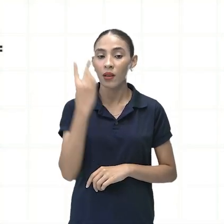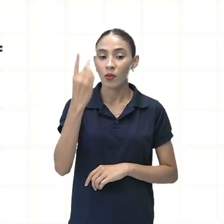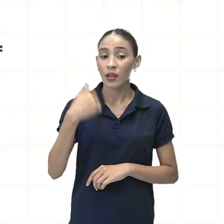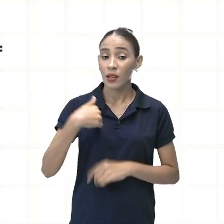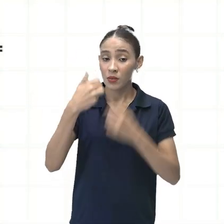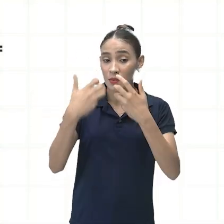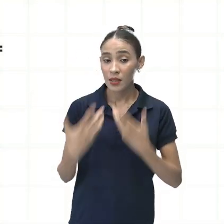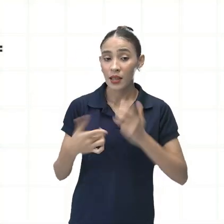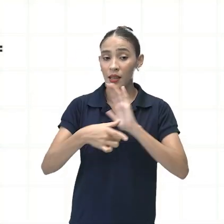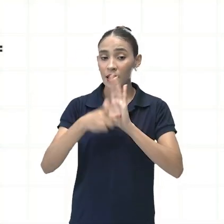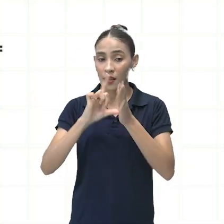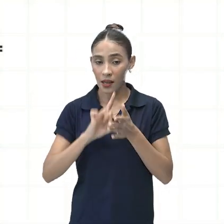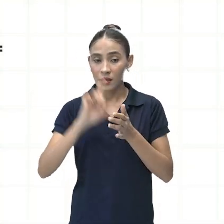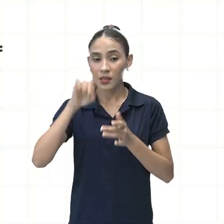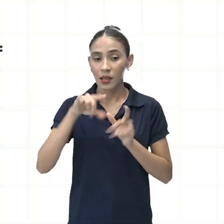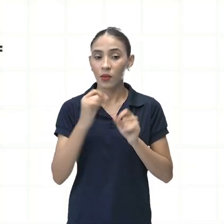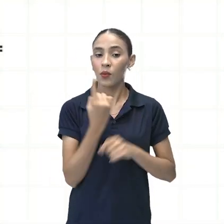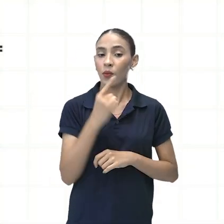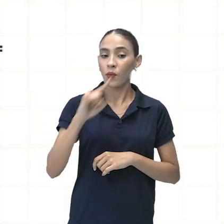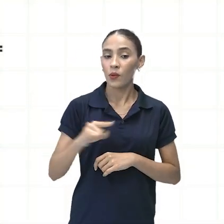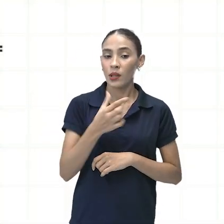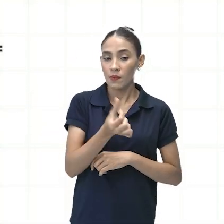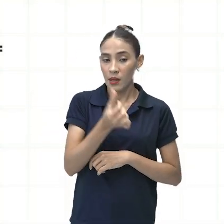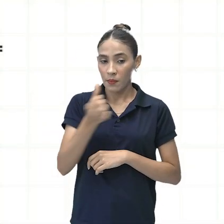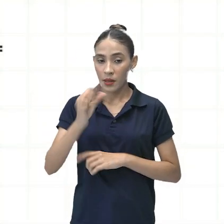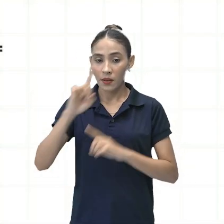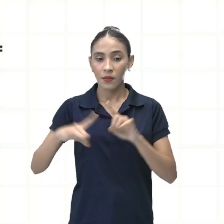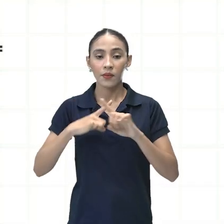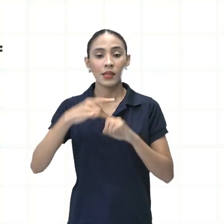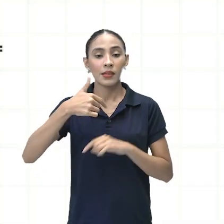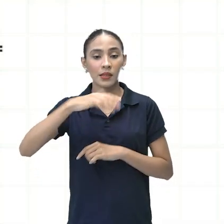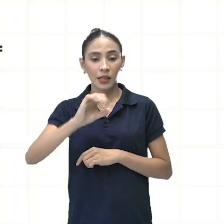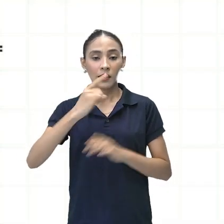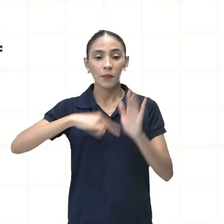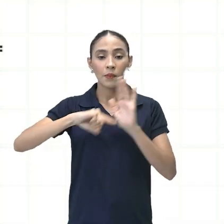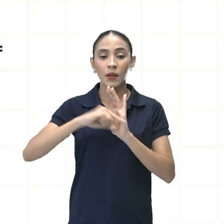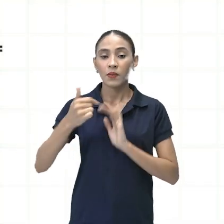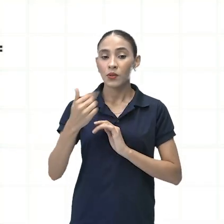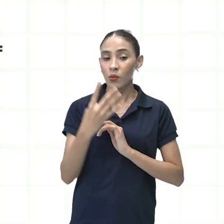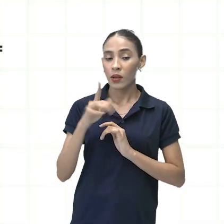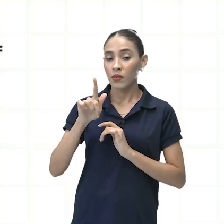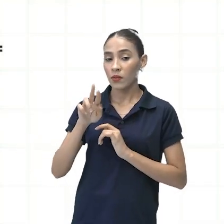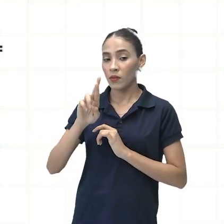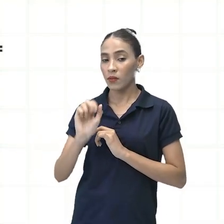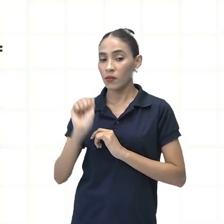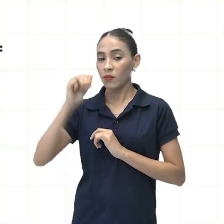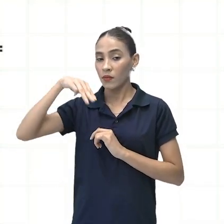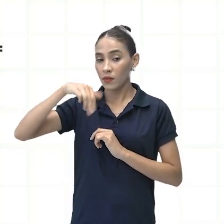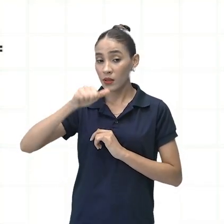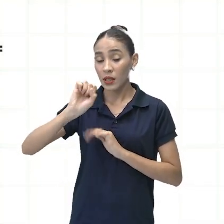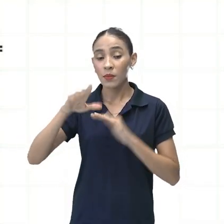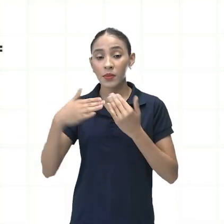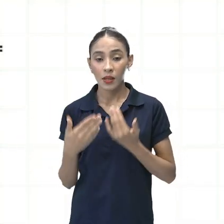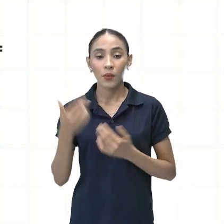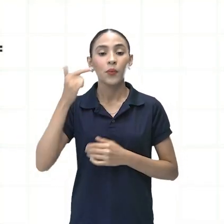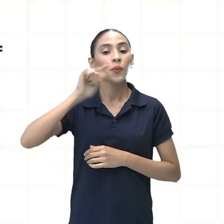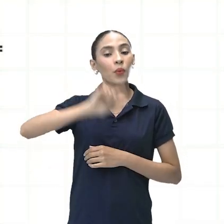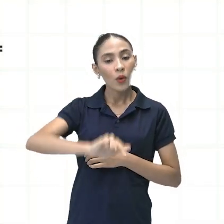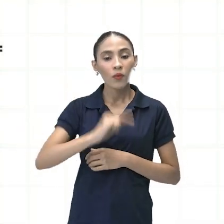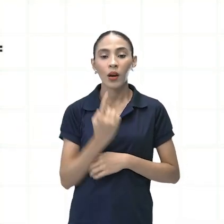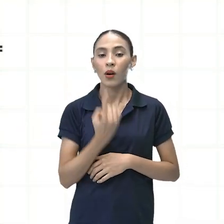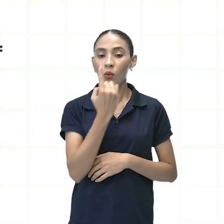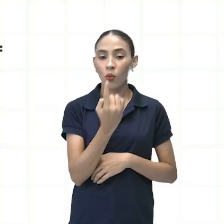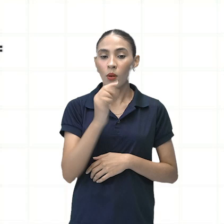que eu acabei de mostrar para vocês, que é 1,66 vezes 10 a menos 24 gramas. Então, vamos repassar.